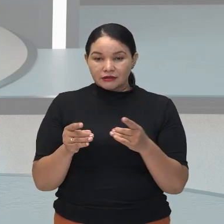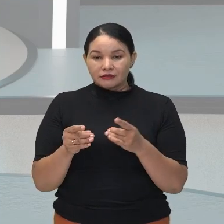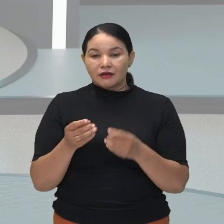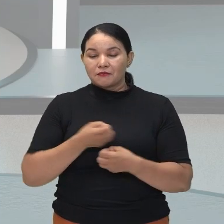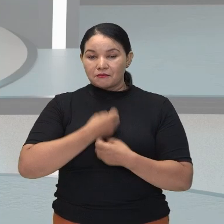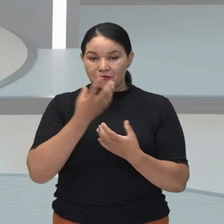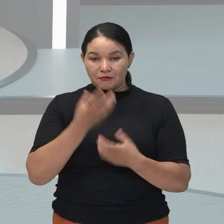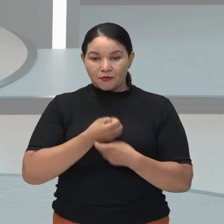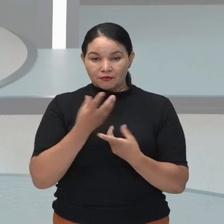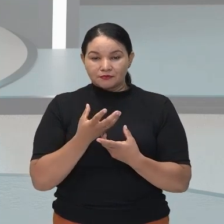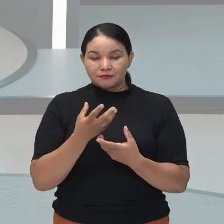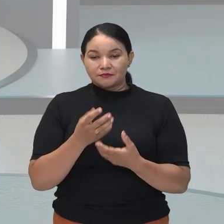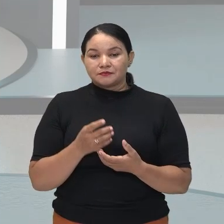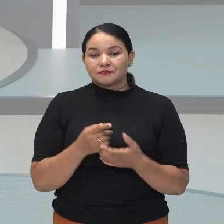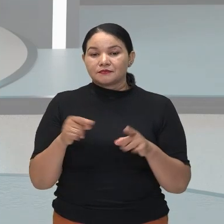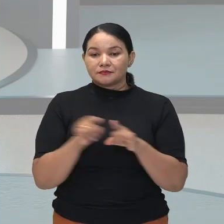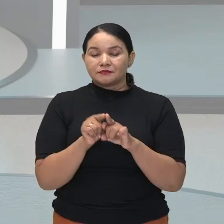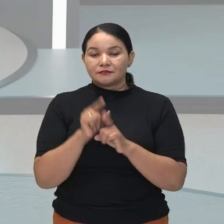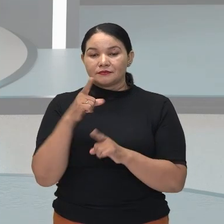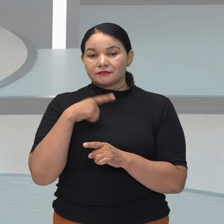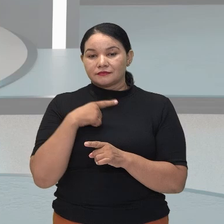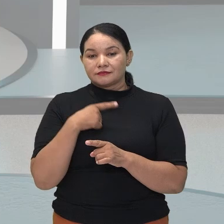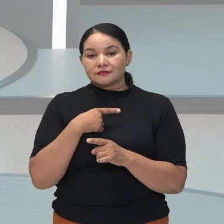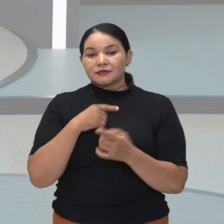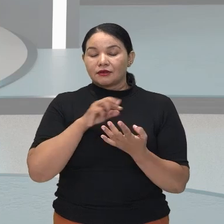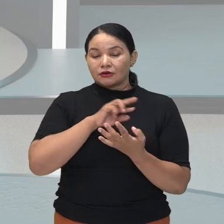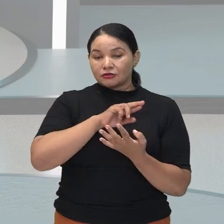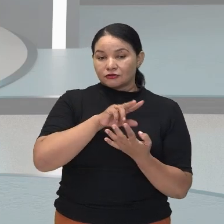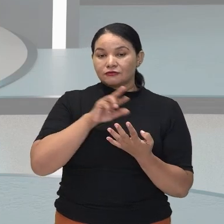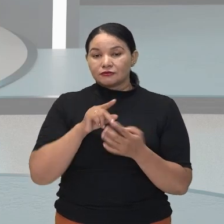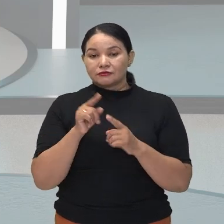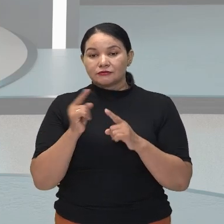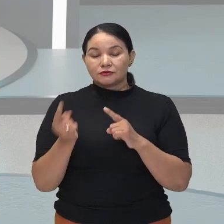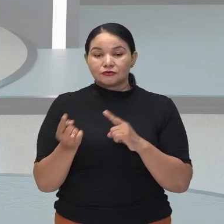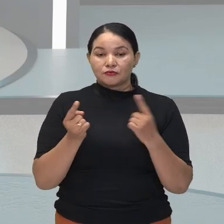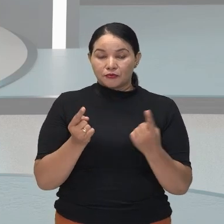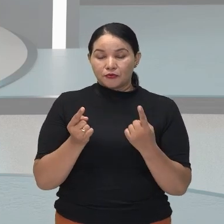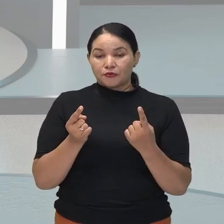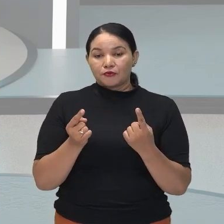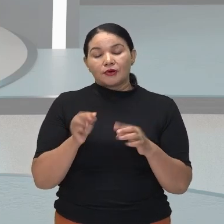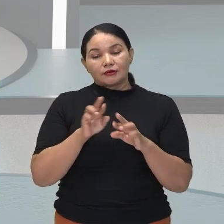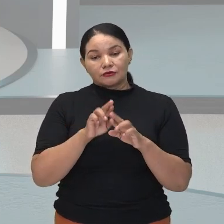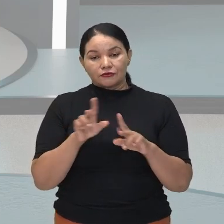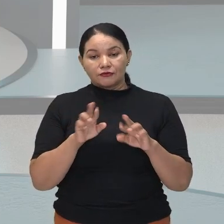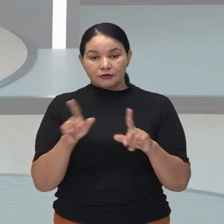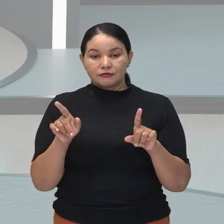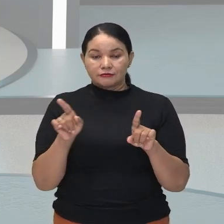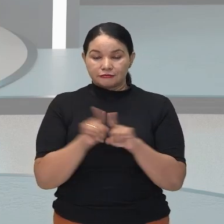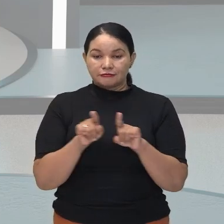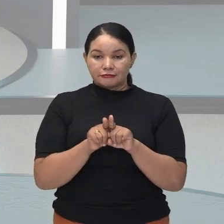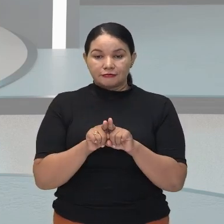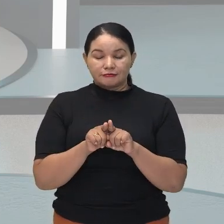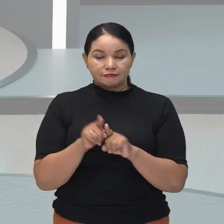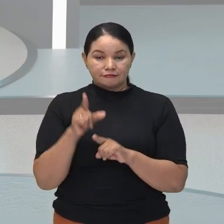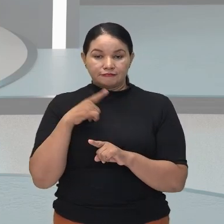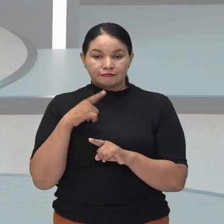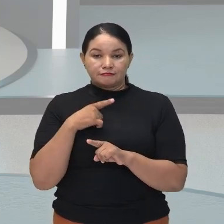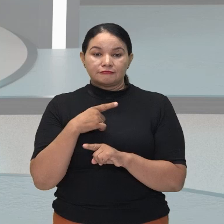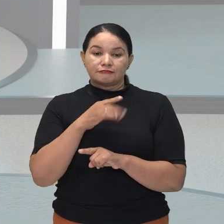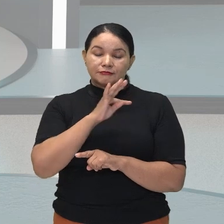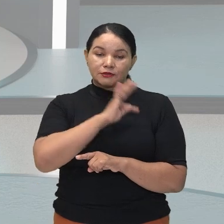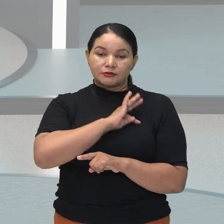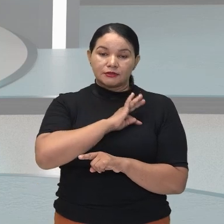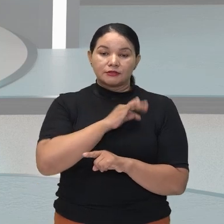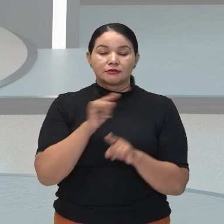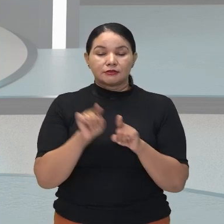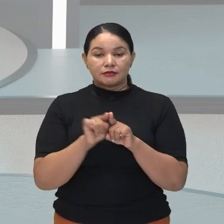poético, né? Então, nós temos aqui essa diferença entre o técnico e o literário, tá bom? Então, de forma técnica e